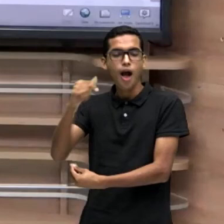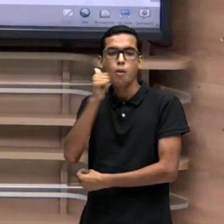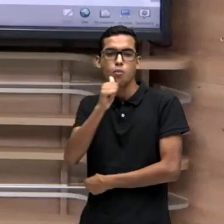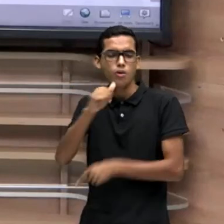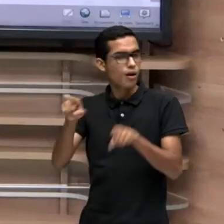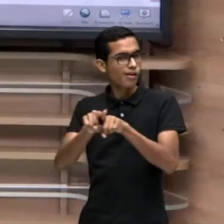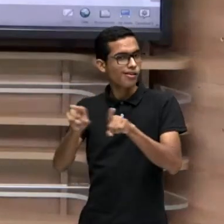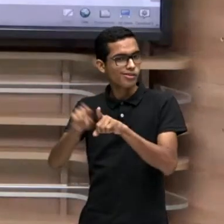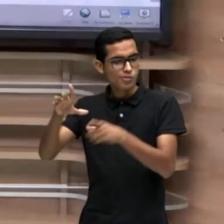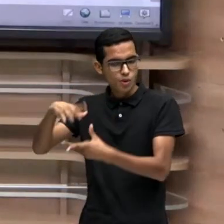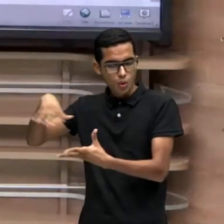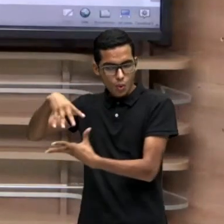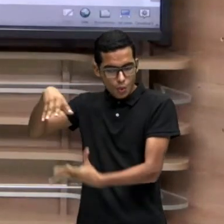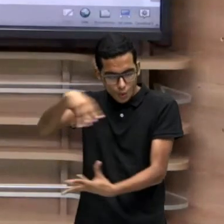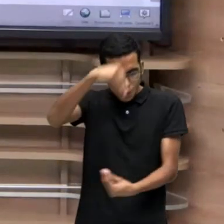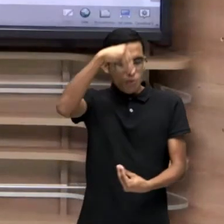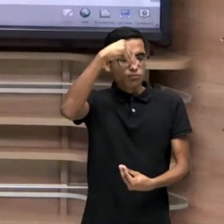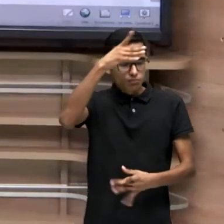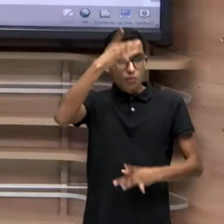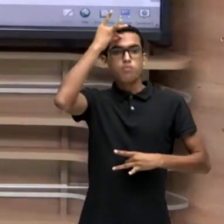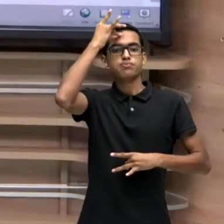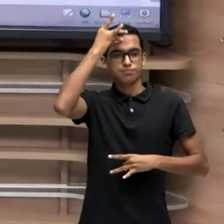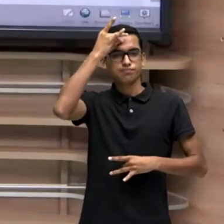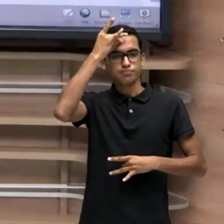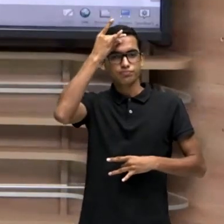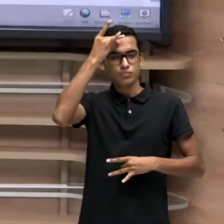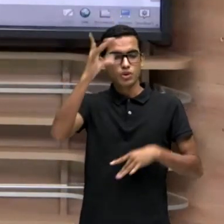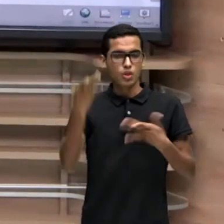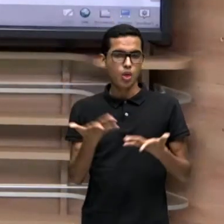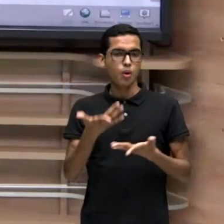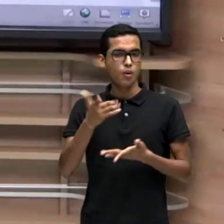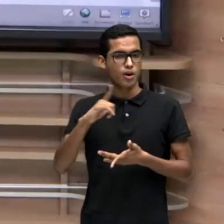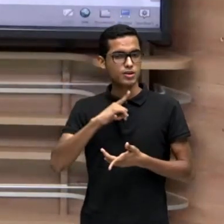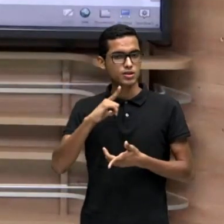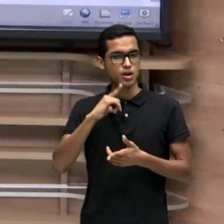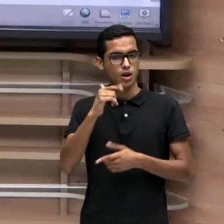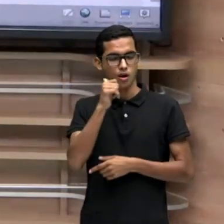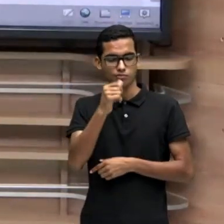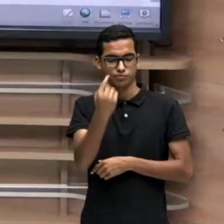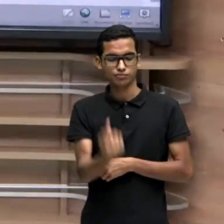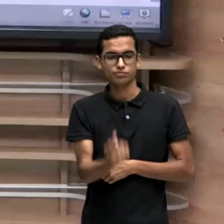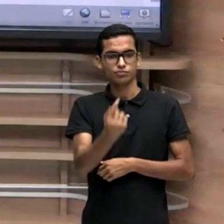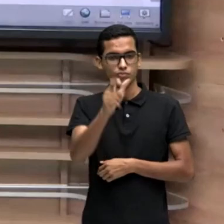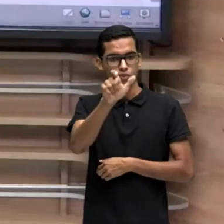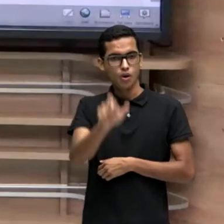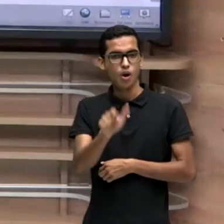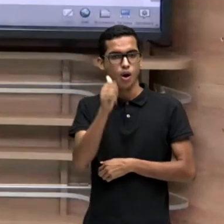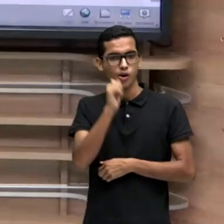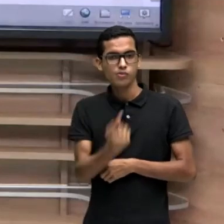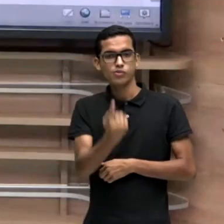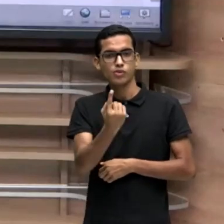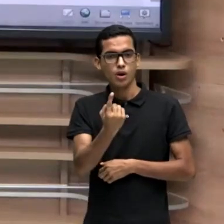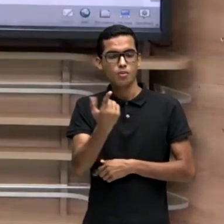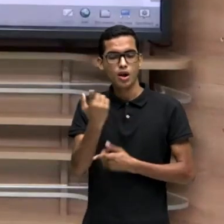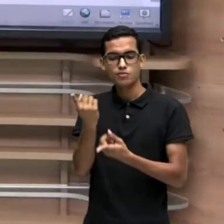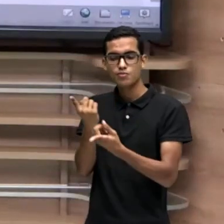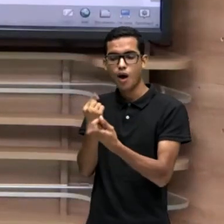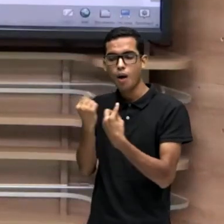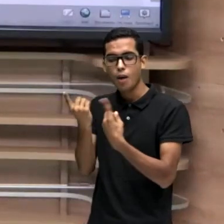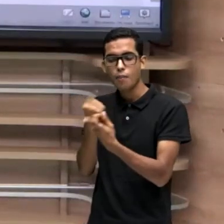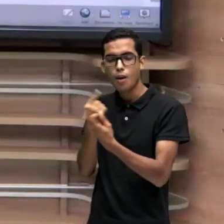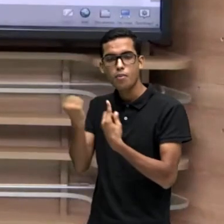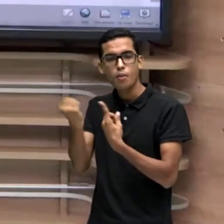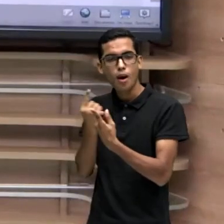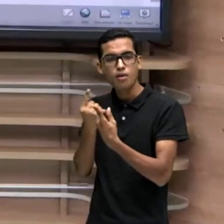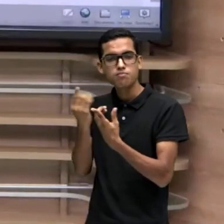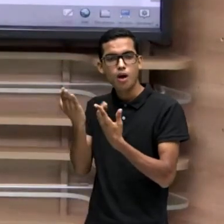controla essa seca é uma entidade feminina, então eles colocam ali a personalidade feminina para dialogar com essa entidade.